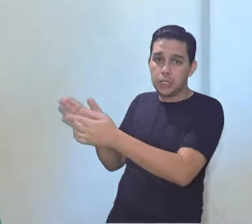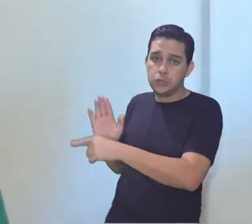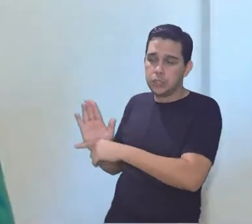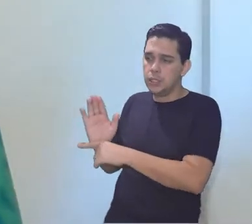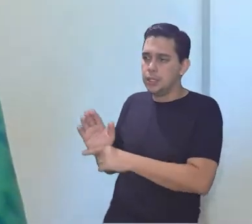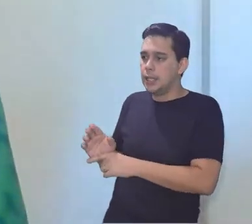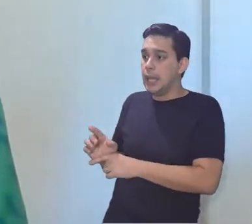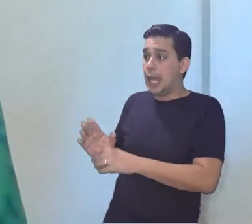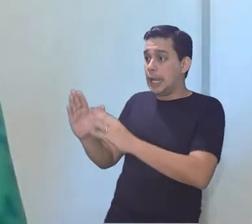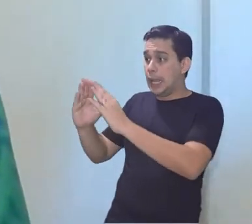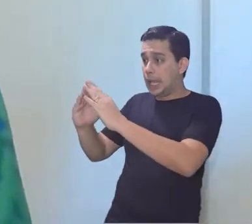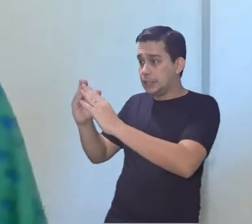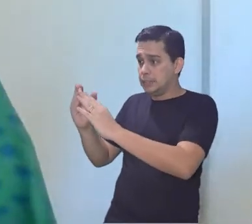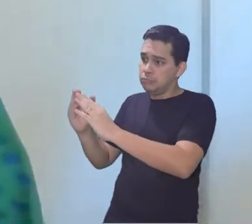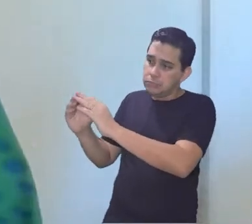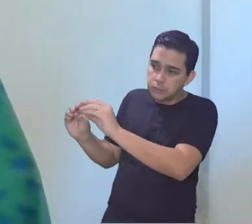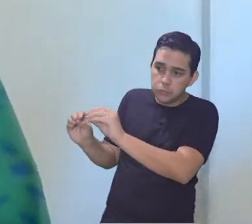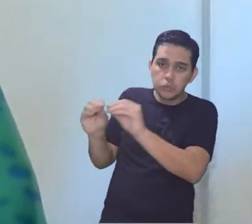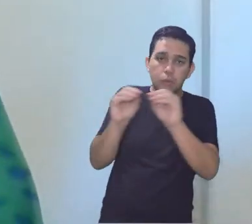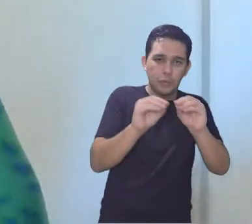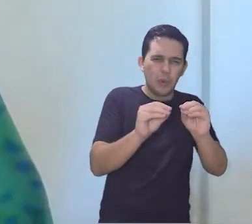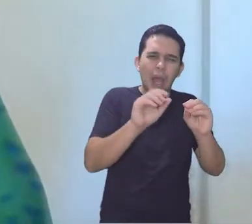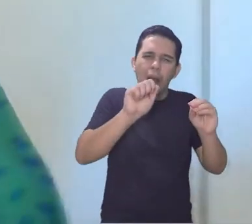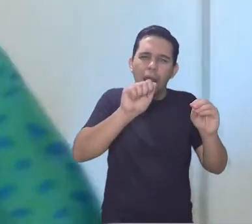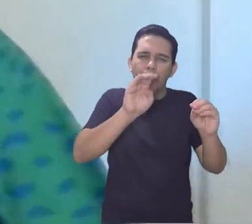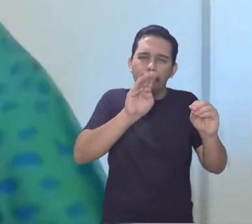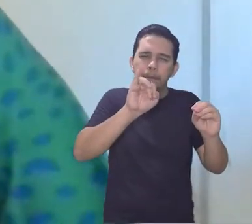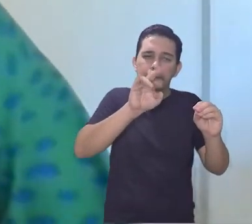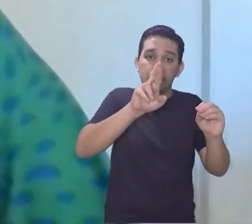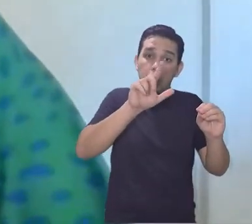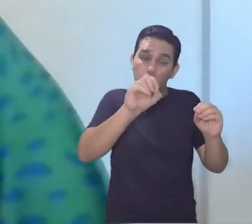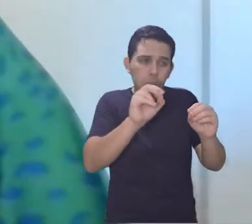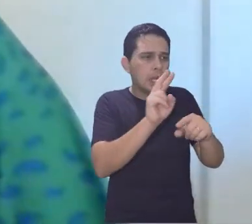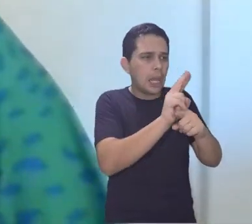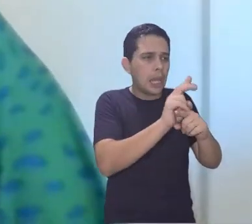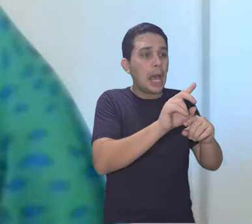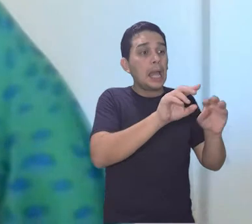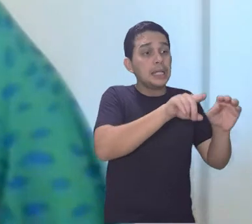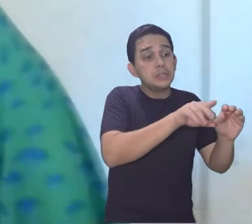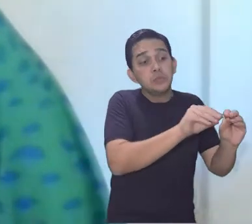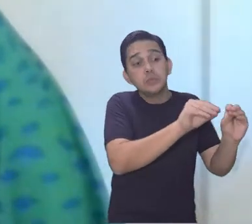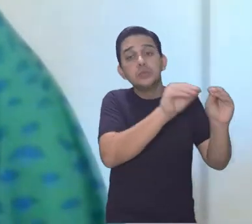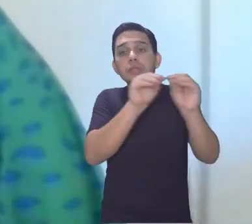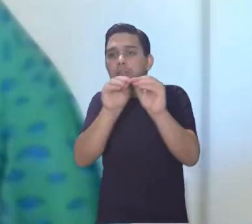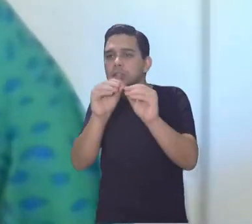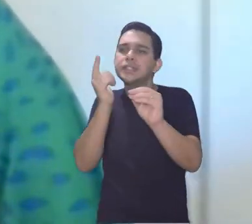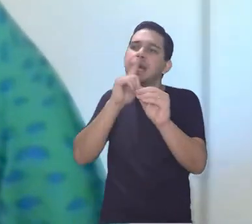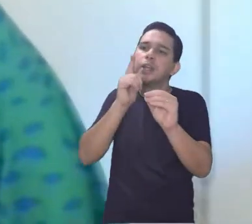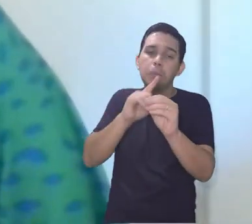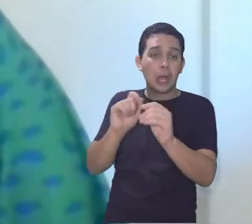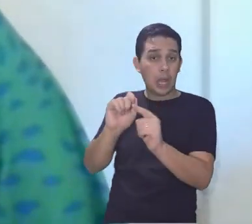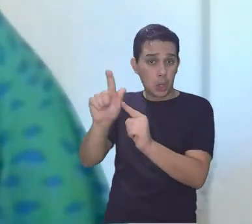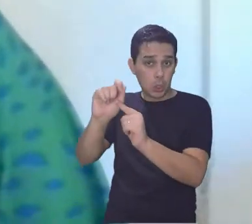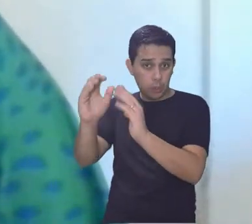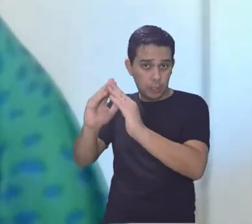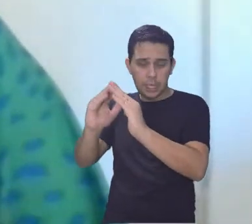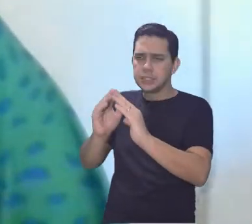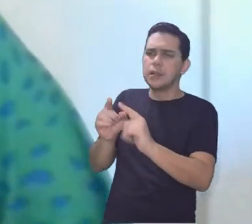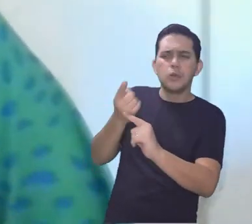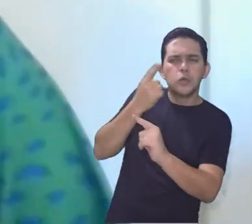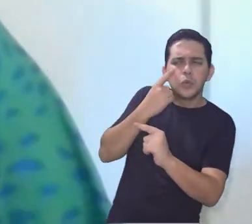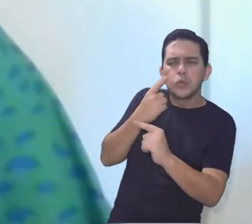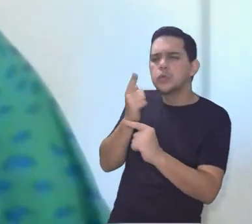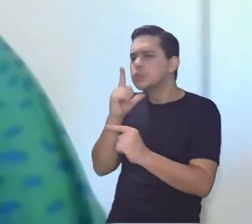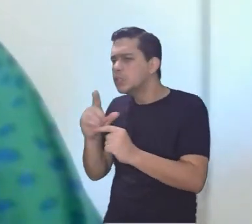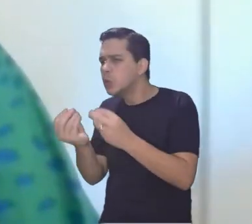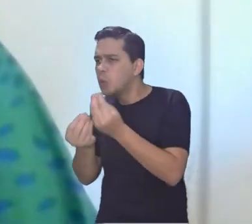pessoas para o aluguel social, e a nossa intenção é acompanhar tudo isso até que essas pessoas sejam inseridas em um programa